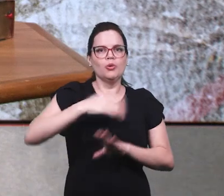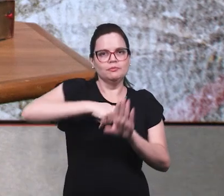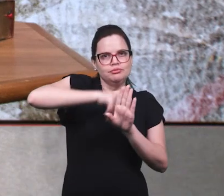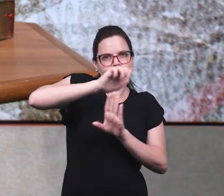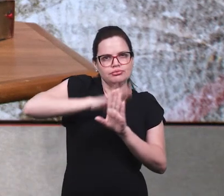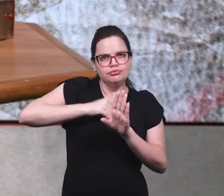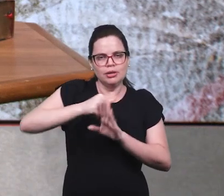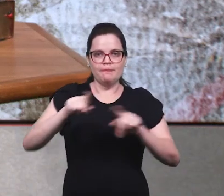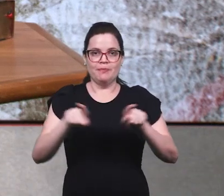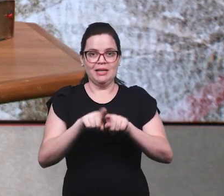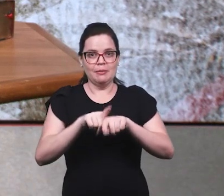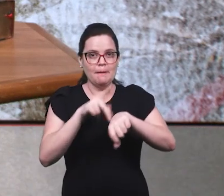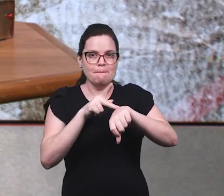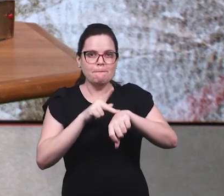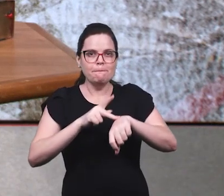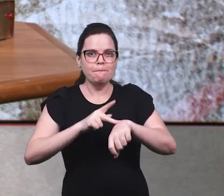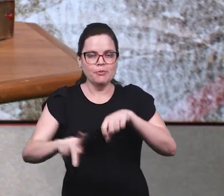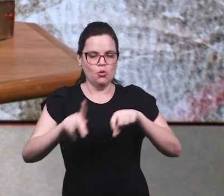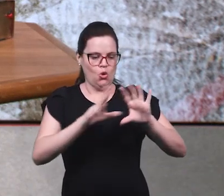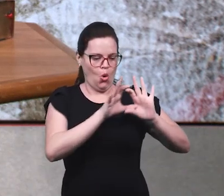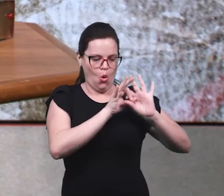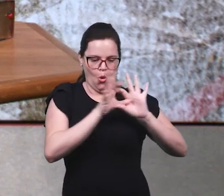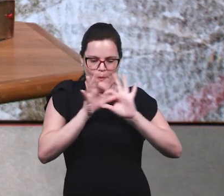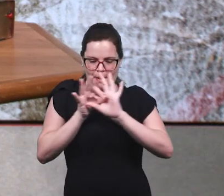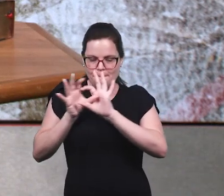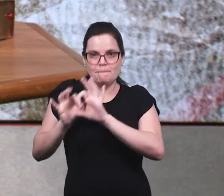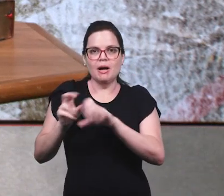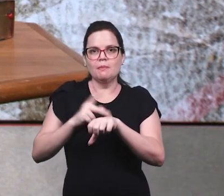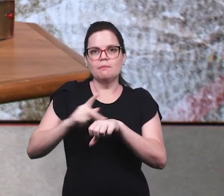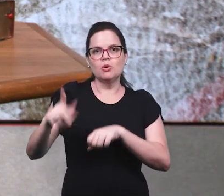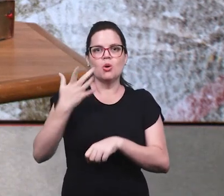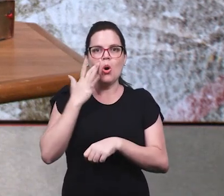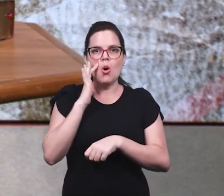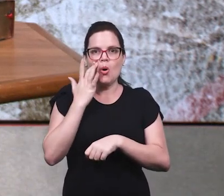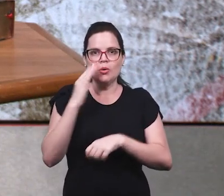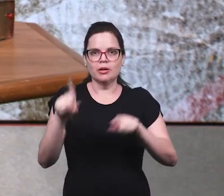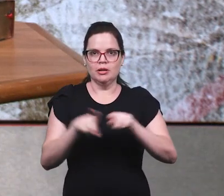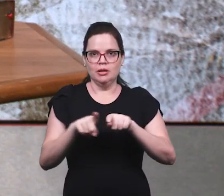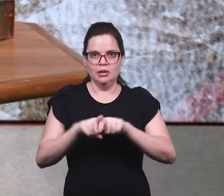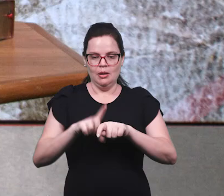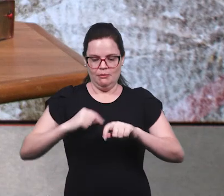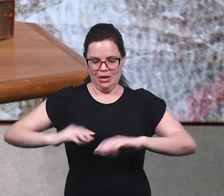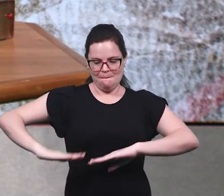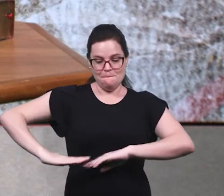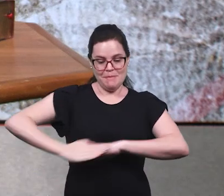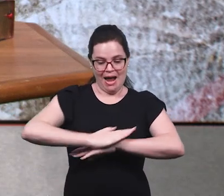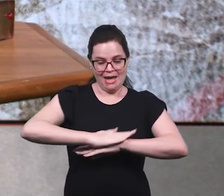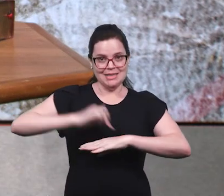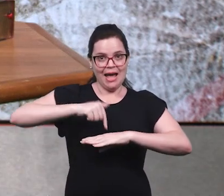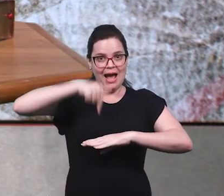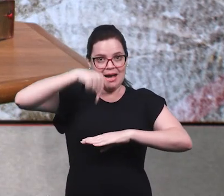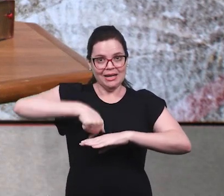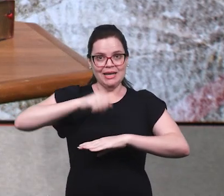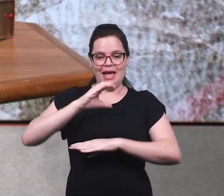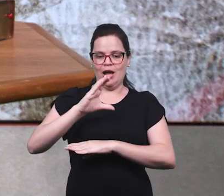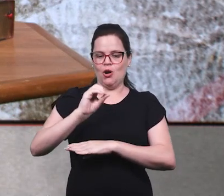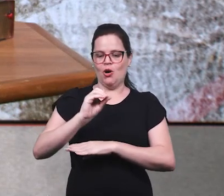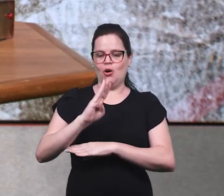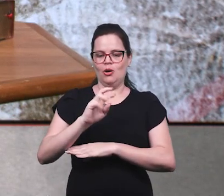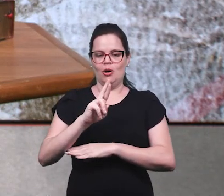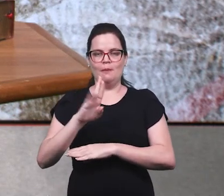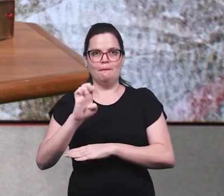de ouro, e far-lhe-ás de fundição 5 bases de cobre. Então, o Senhor continua